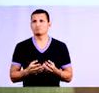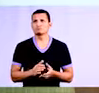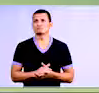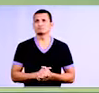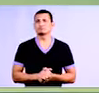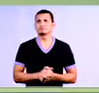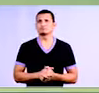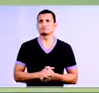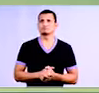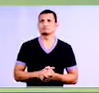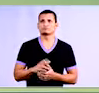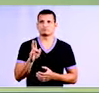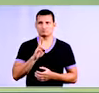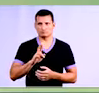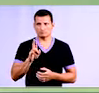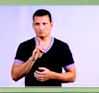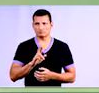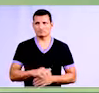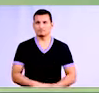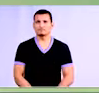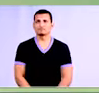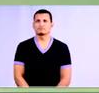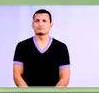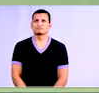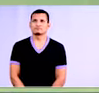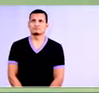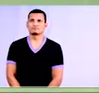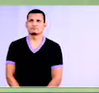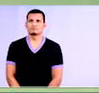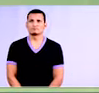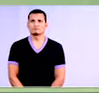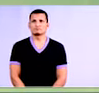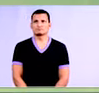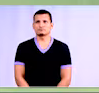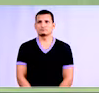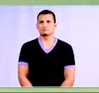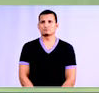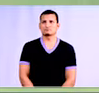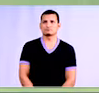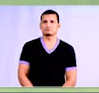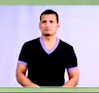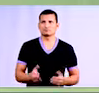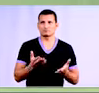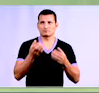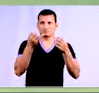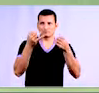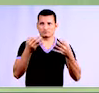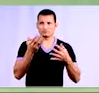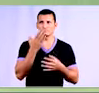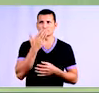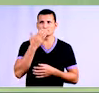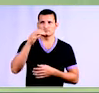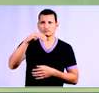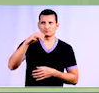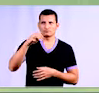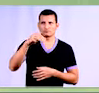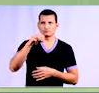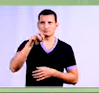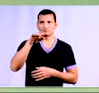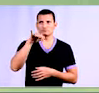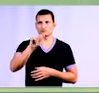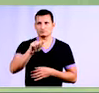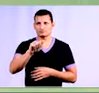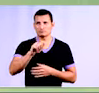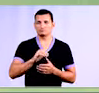e utilizar da melhor forma. Agora, vamos falar dos tipos de memória. Nós falamos de